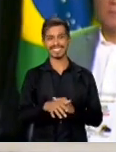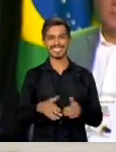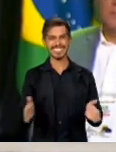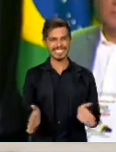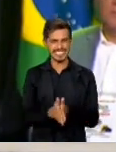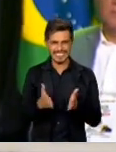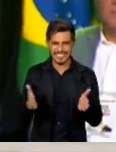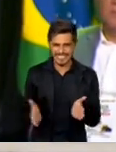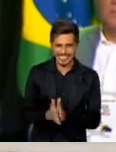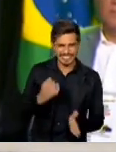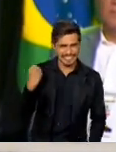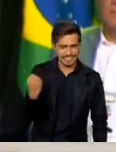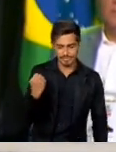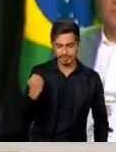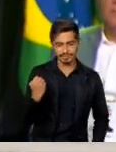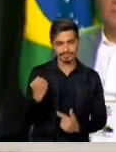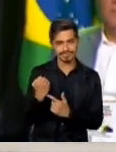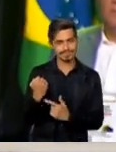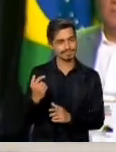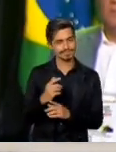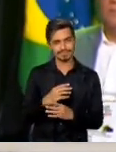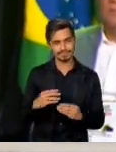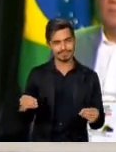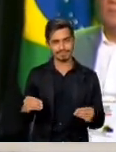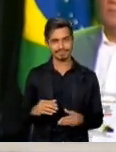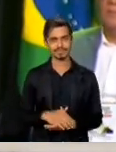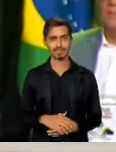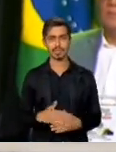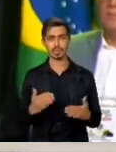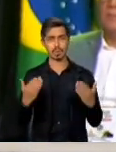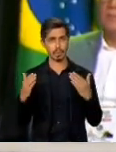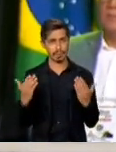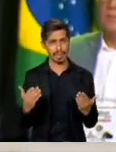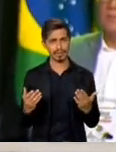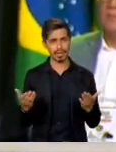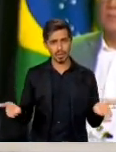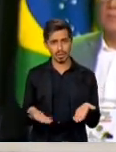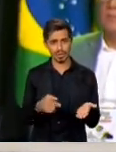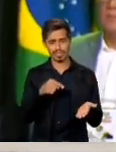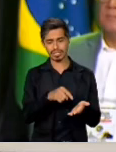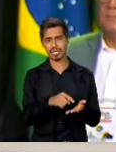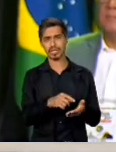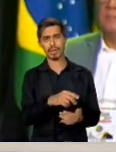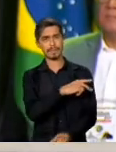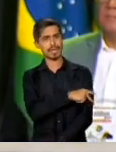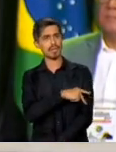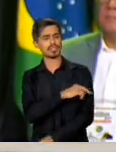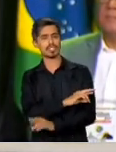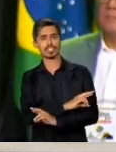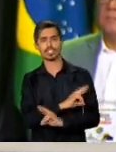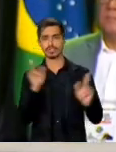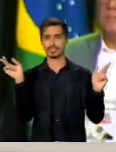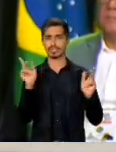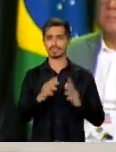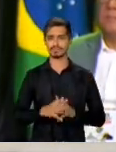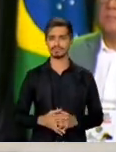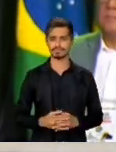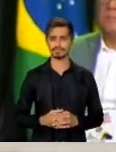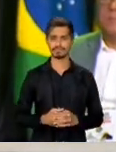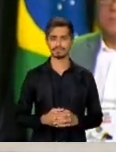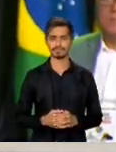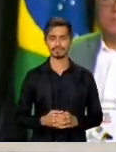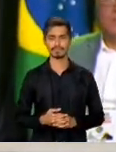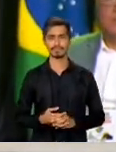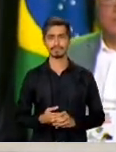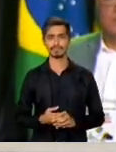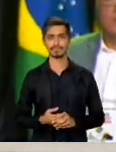miséria que estava, comparada com a de hoje, é um Piauí totalmente diferente. E